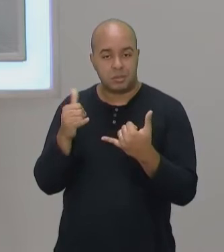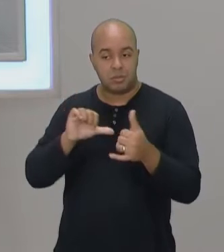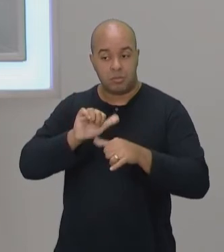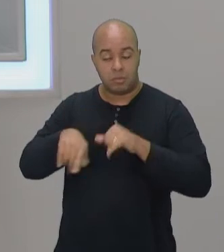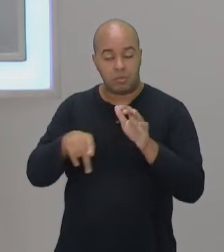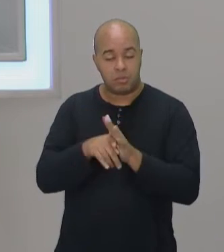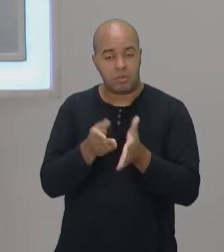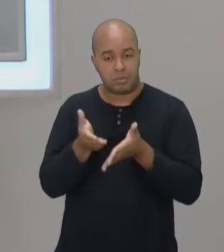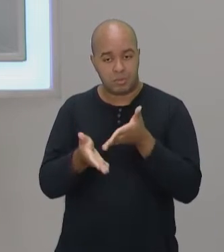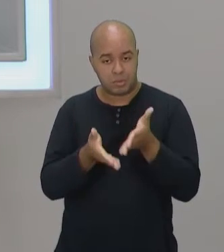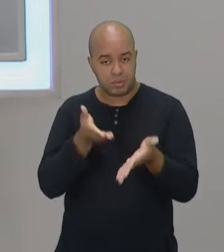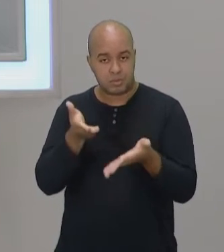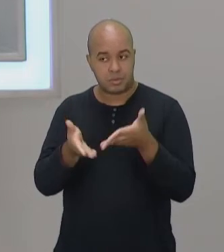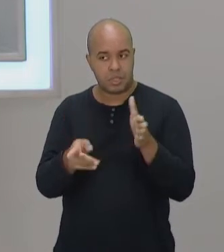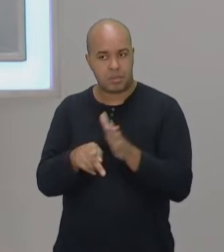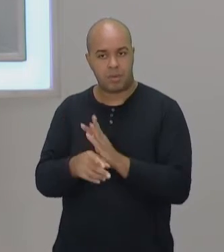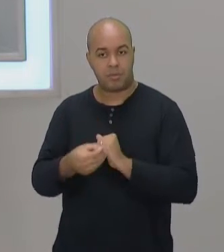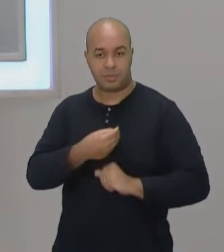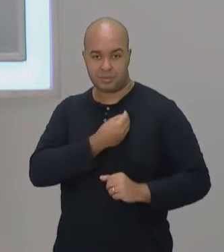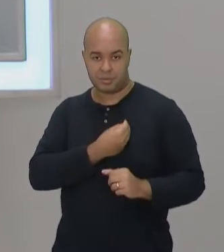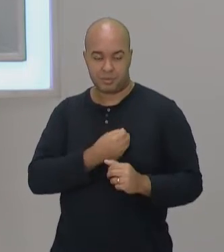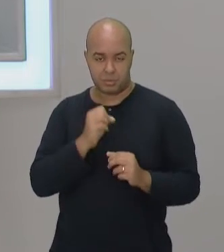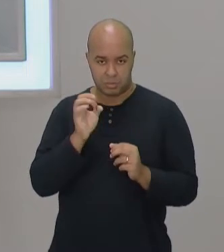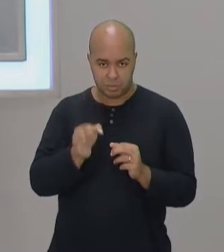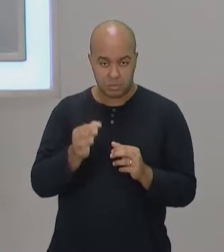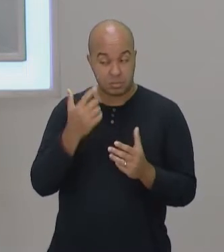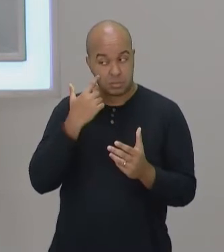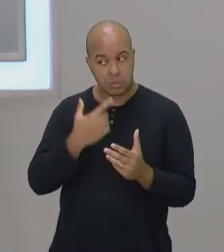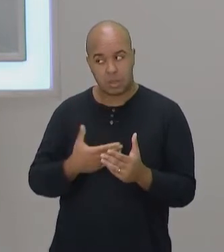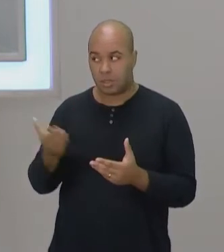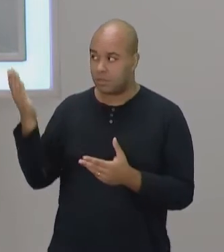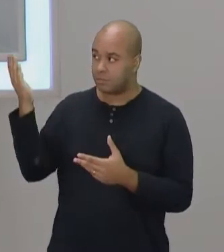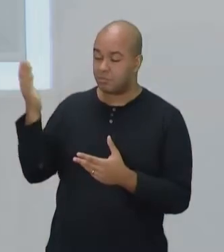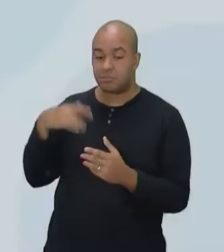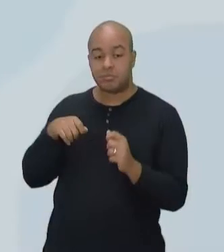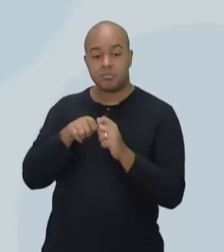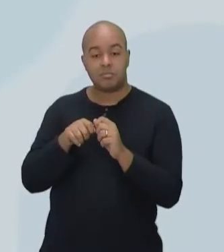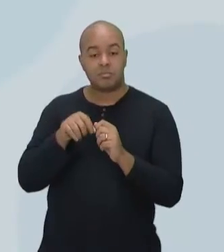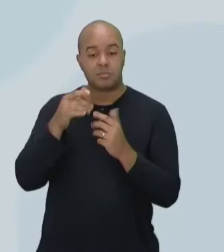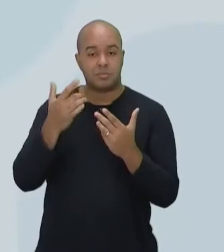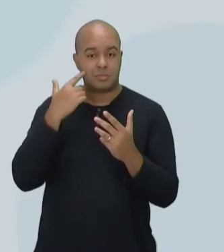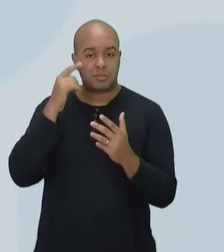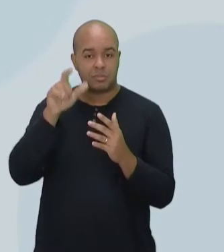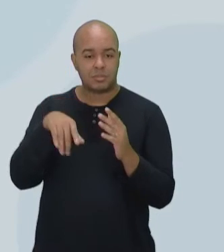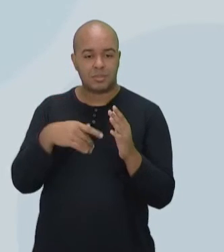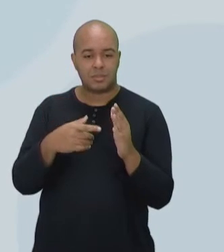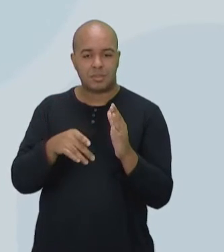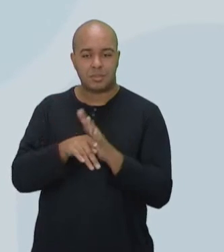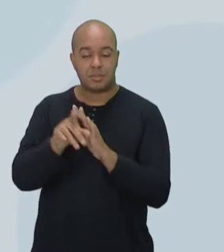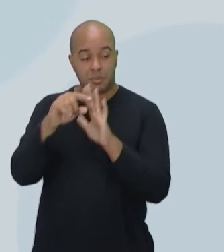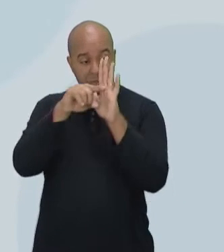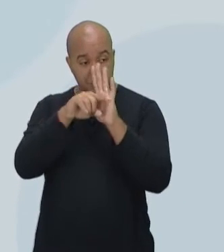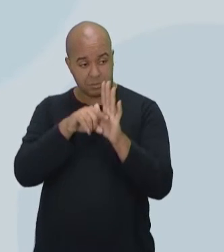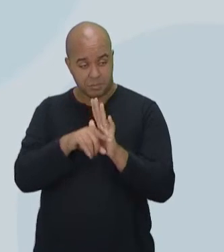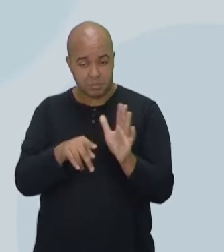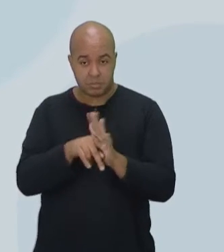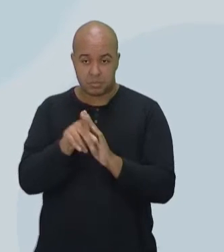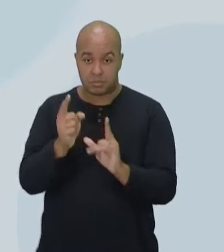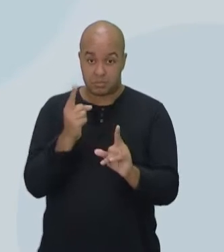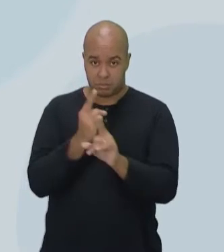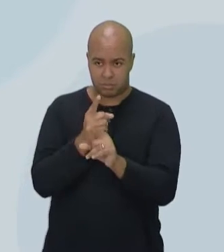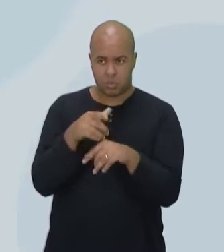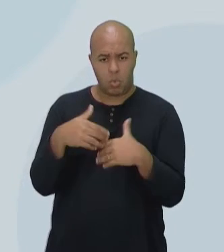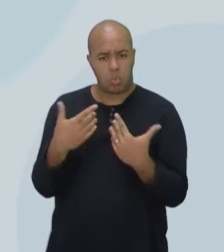para a manutenção da nossa vida. Tá certo? Então, olha lá. Façamos então uma pesquisa para